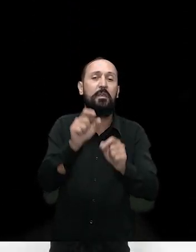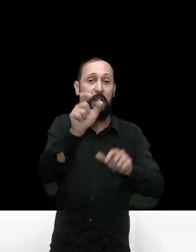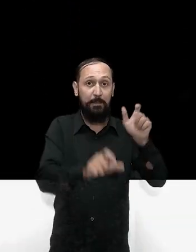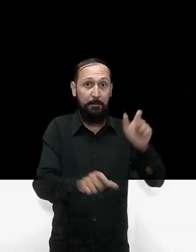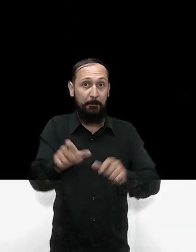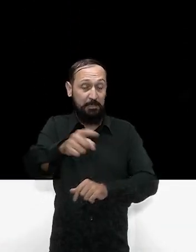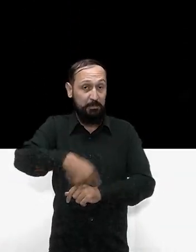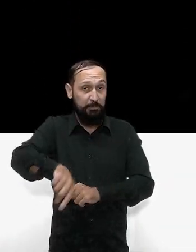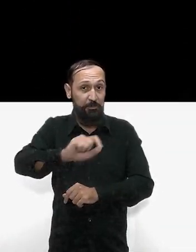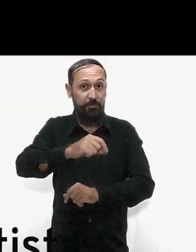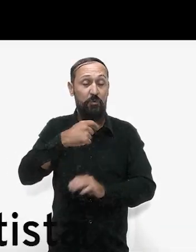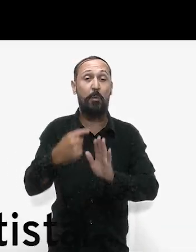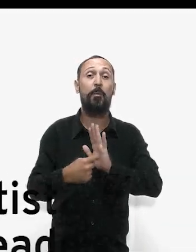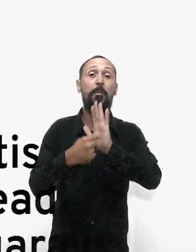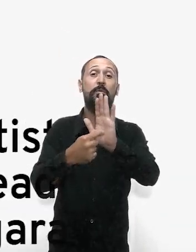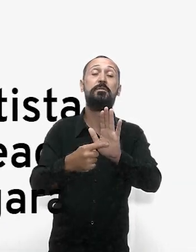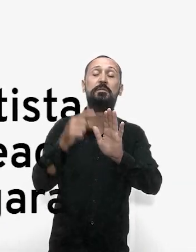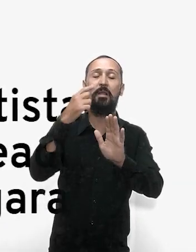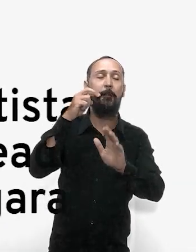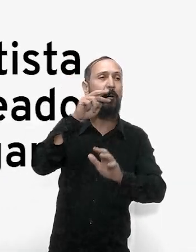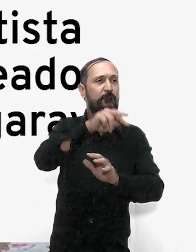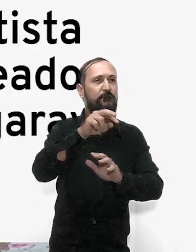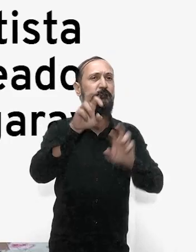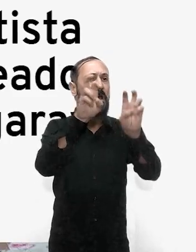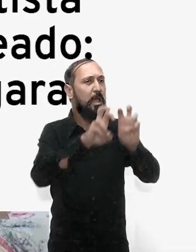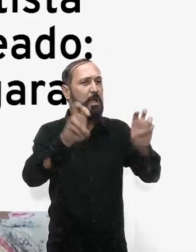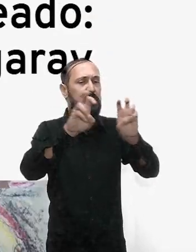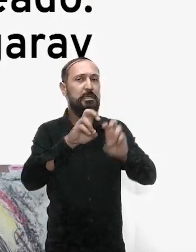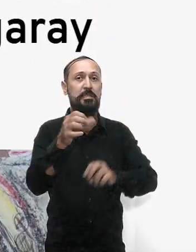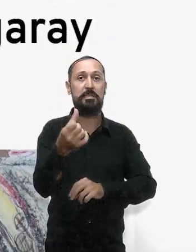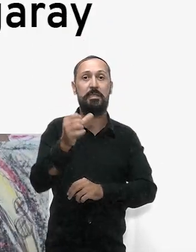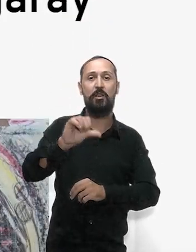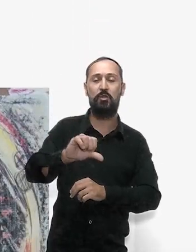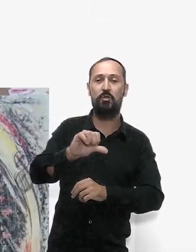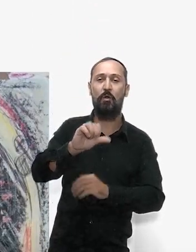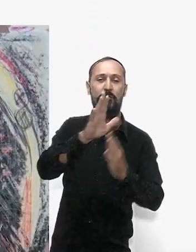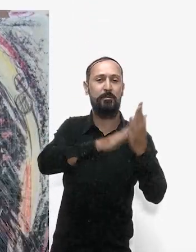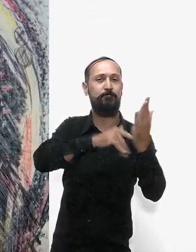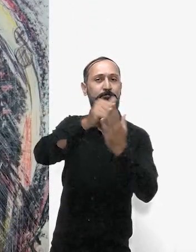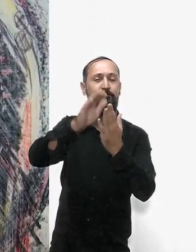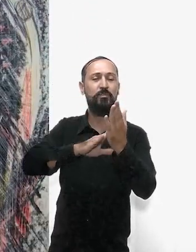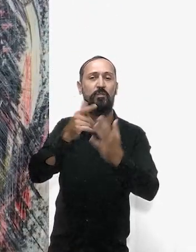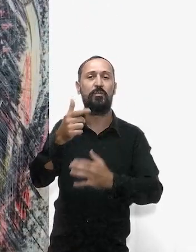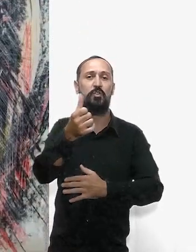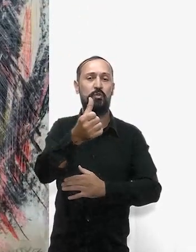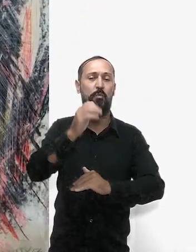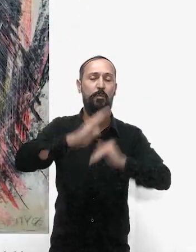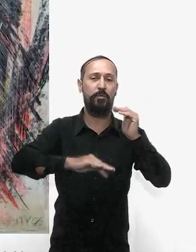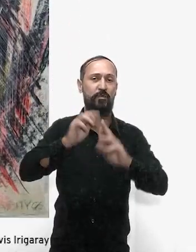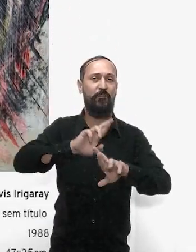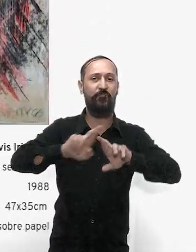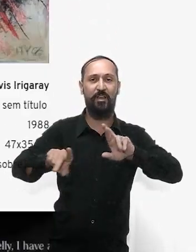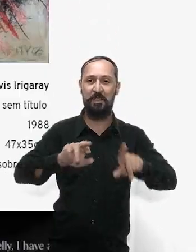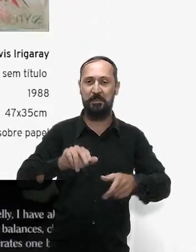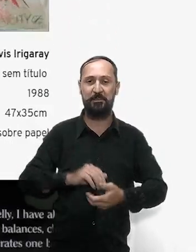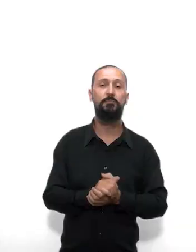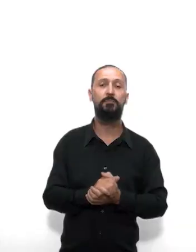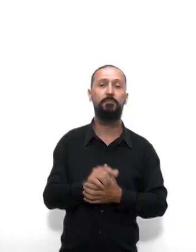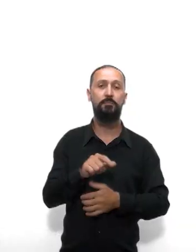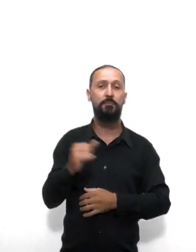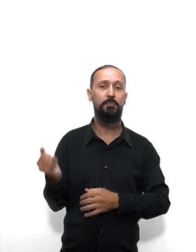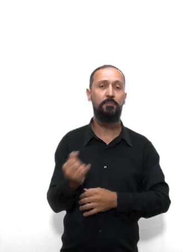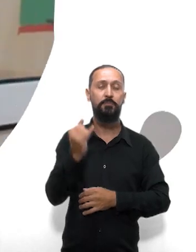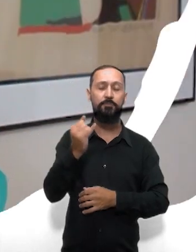e que oferece aos internautas exposição virtual de 69 obras de autoria de 21 artistas.